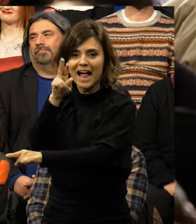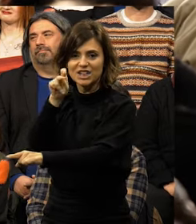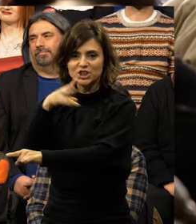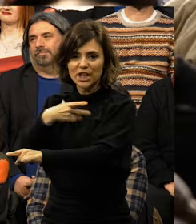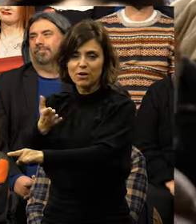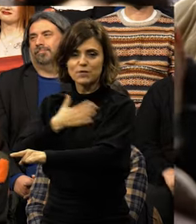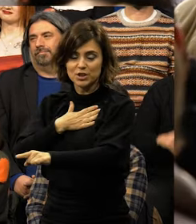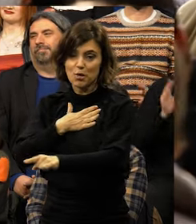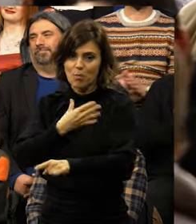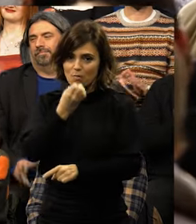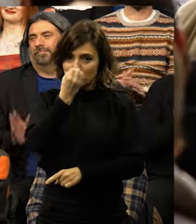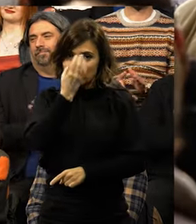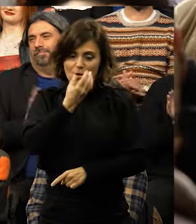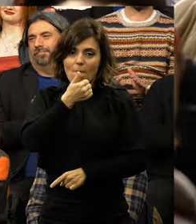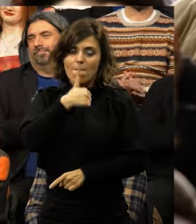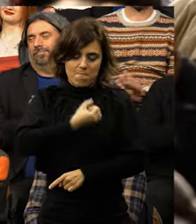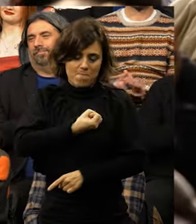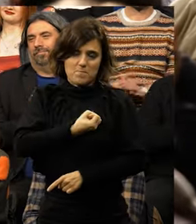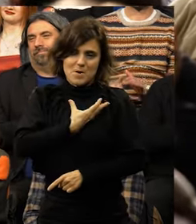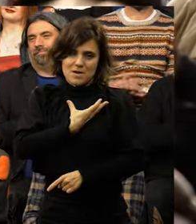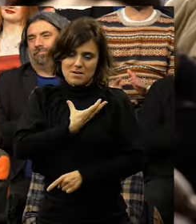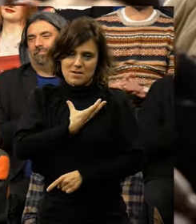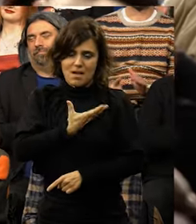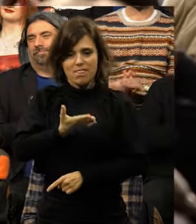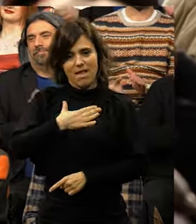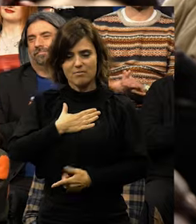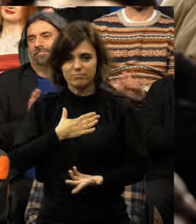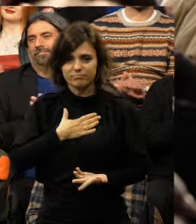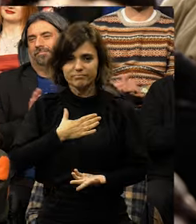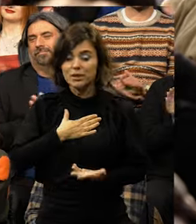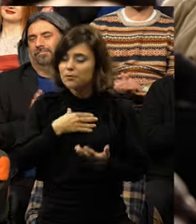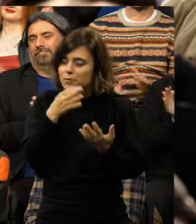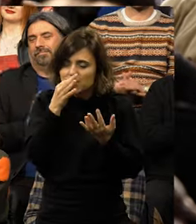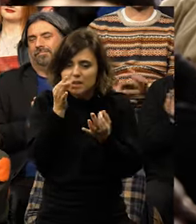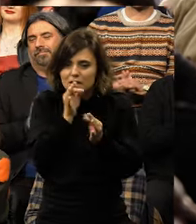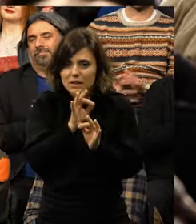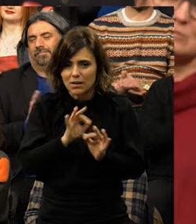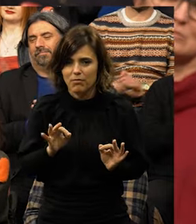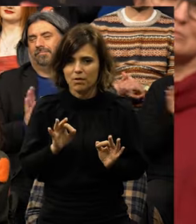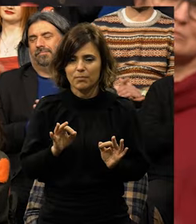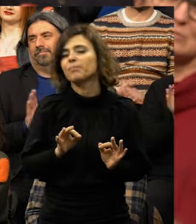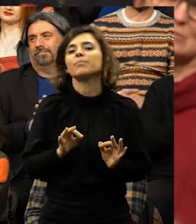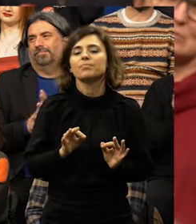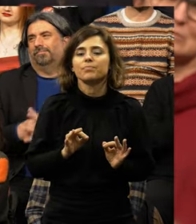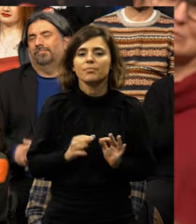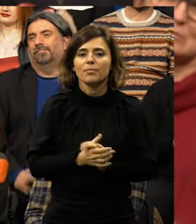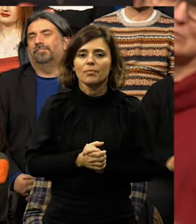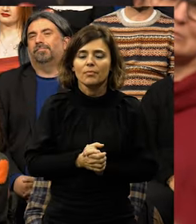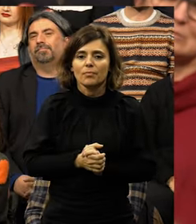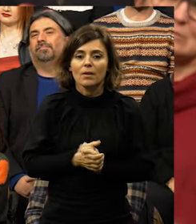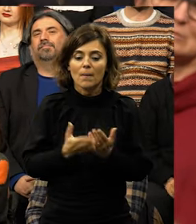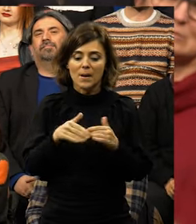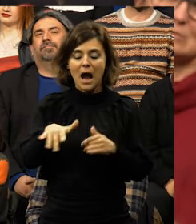mal sabiam eles e Foi incrível incrível mas